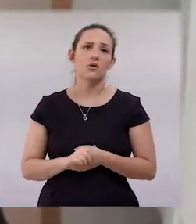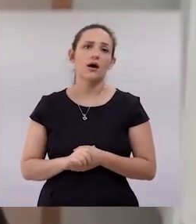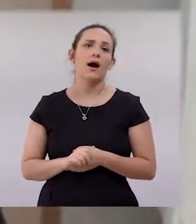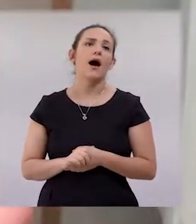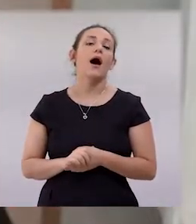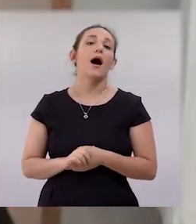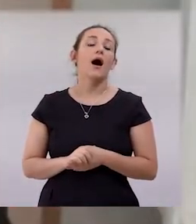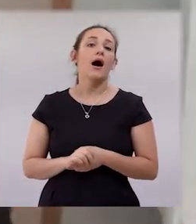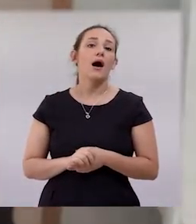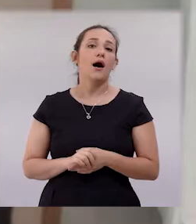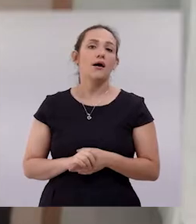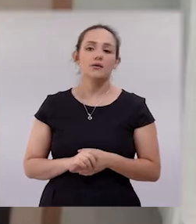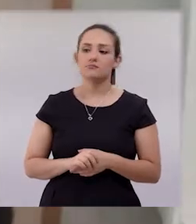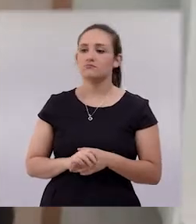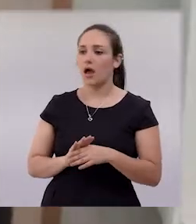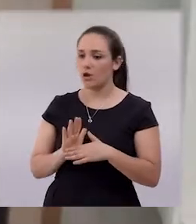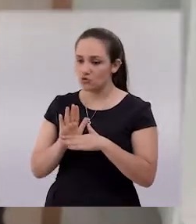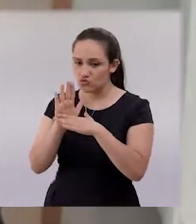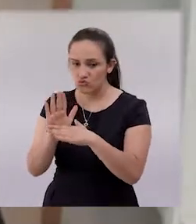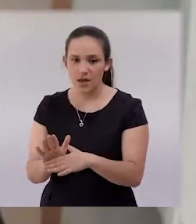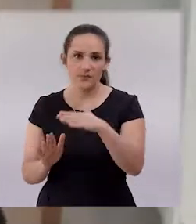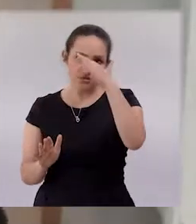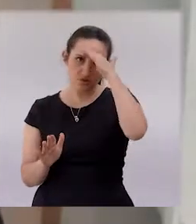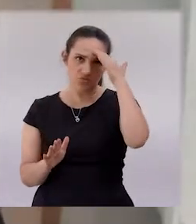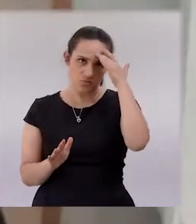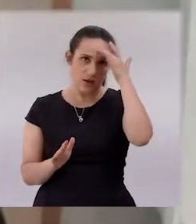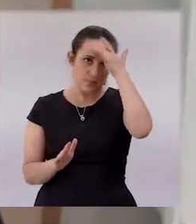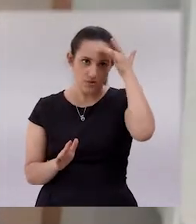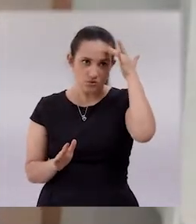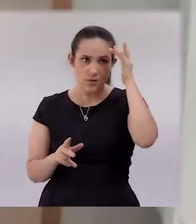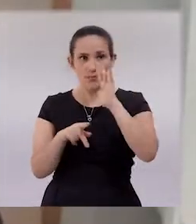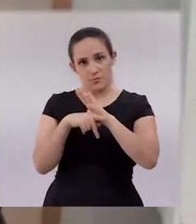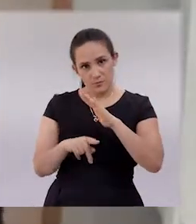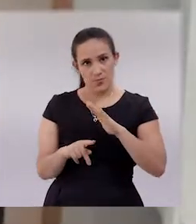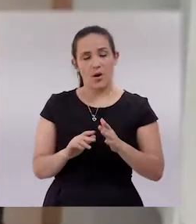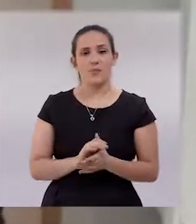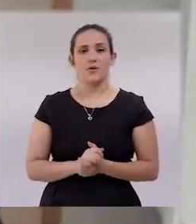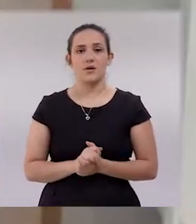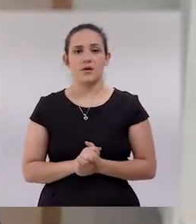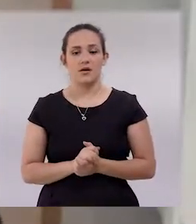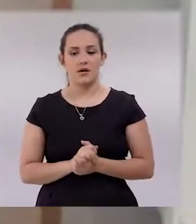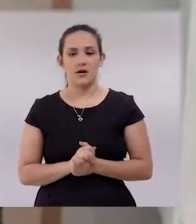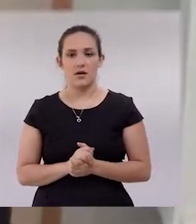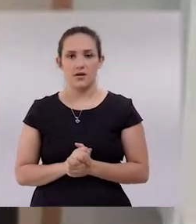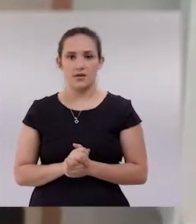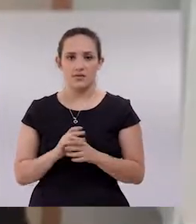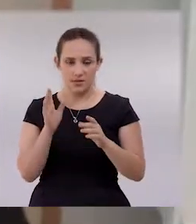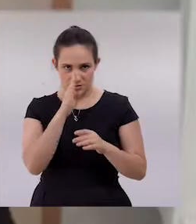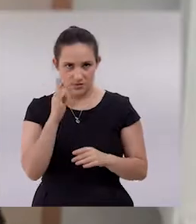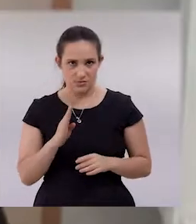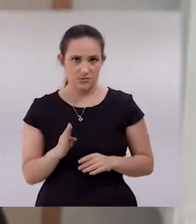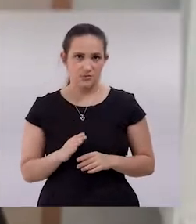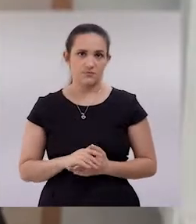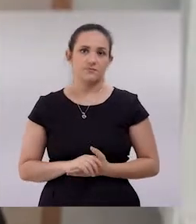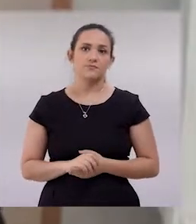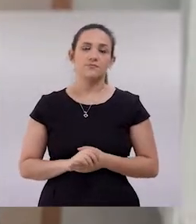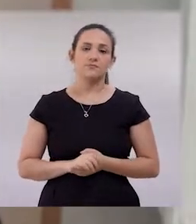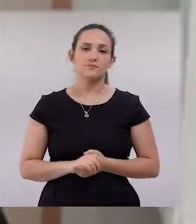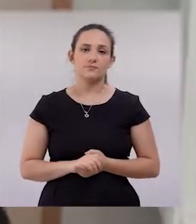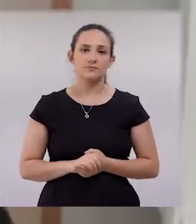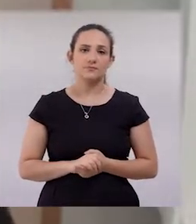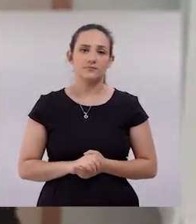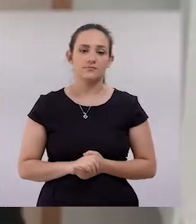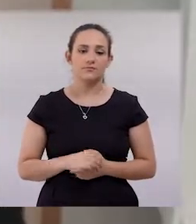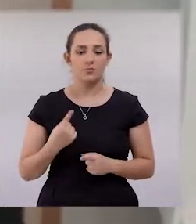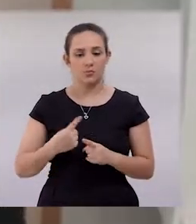esse sistema trabalhando a favor dos pacientes SUS, que contribuem aí com 70% do